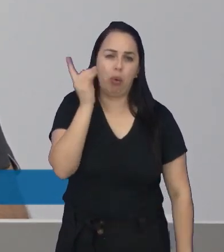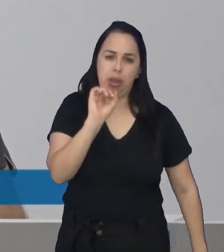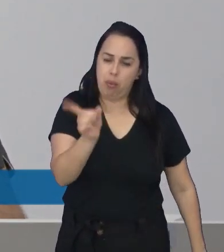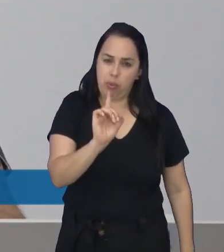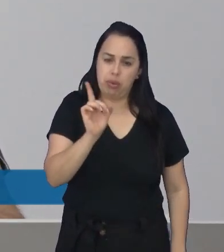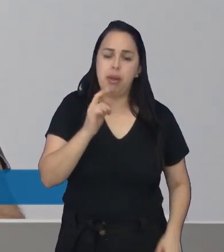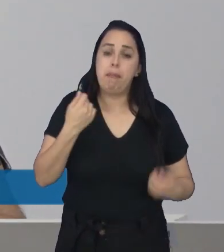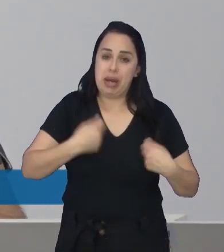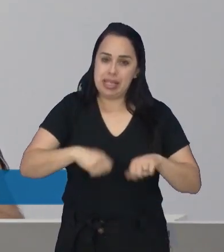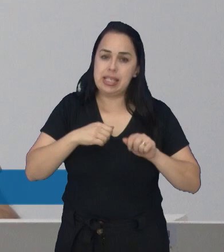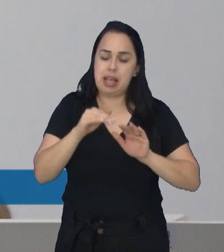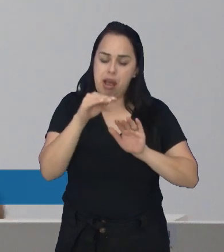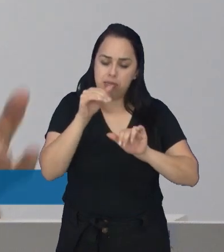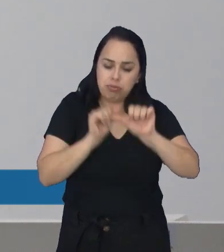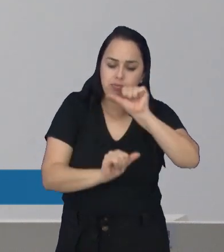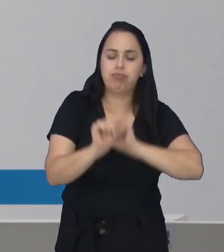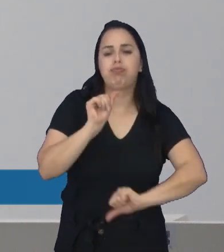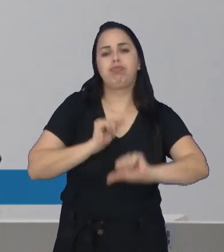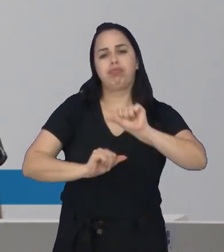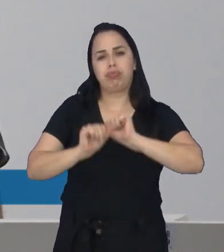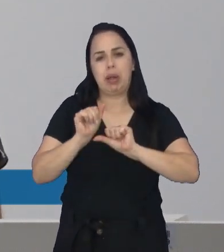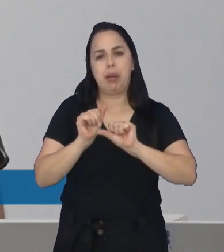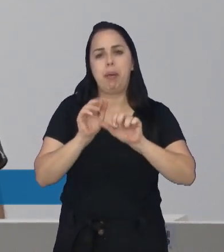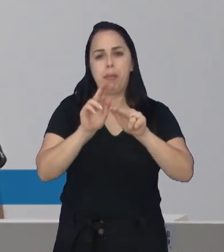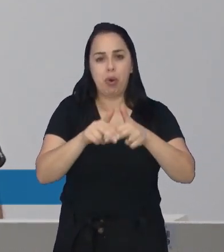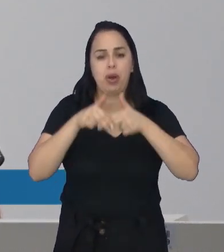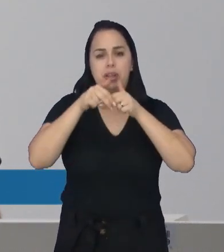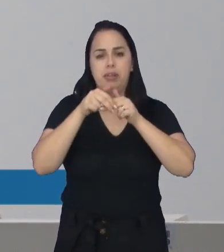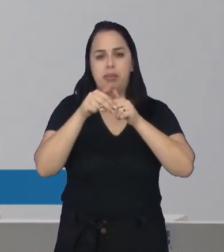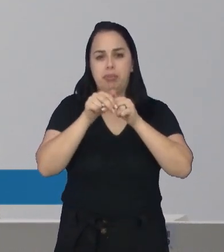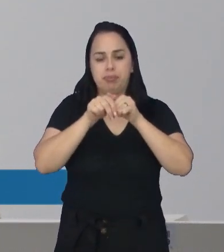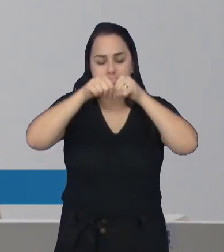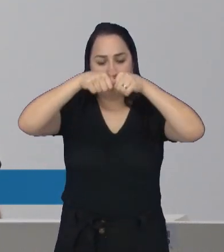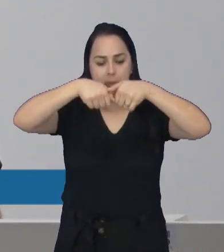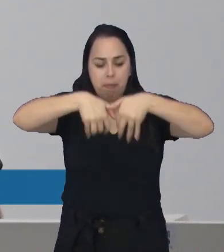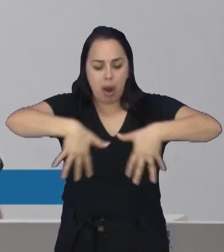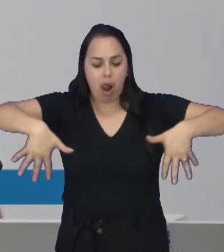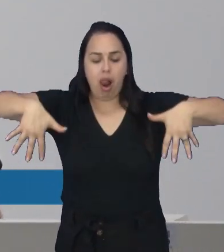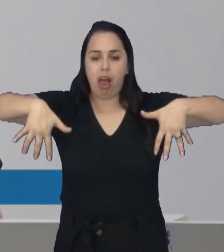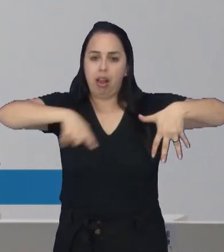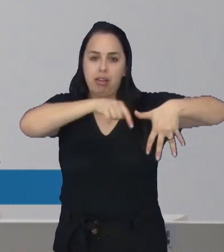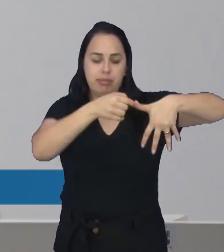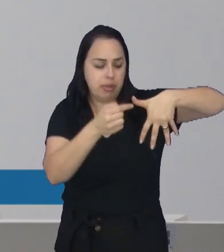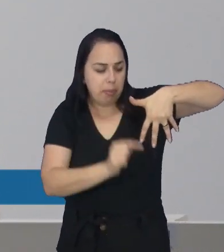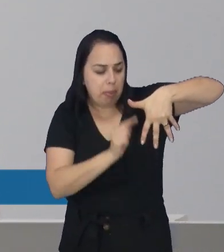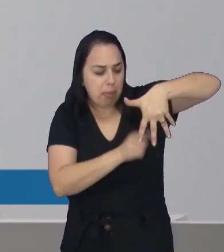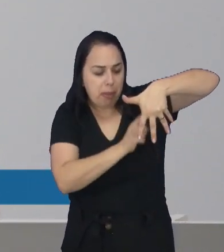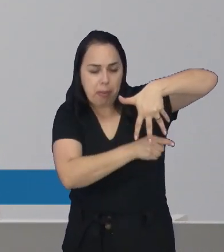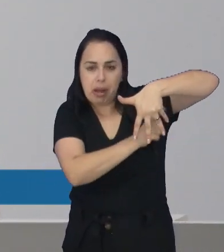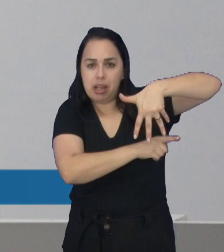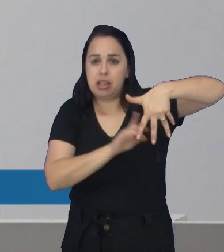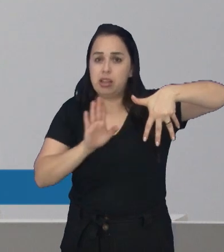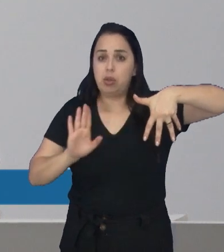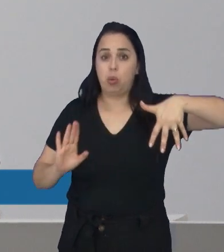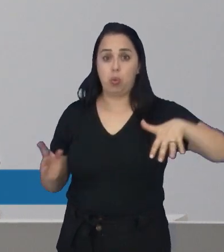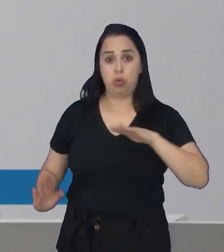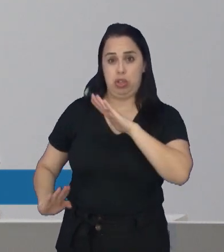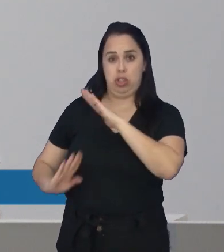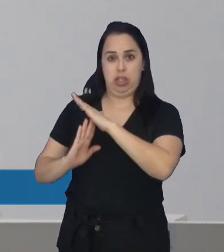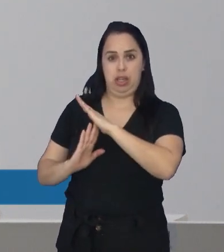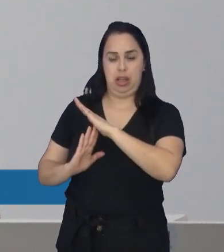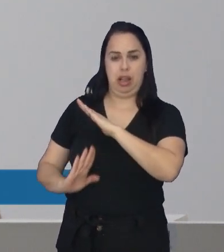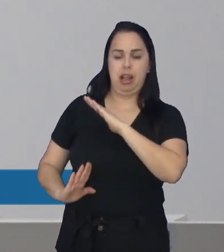então nós estamos ampliando leque para que se possa como o Osvaldo falou não alterando o teto do